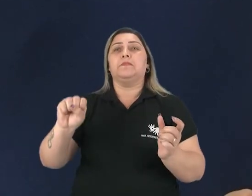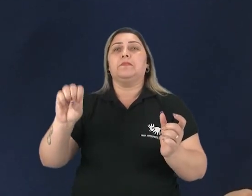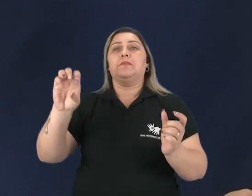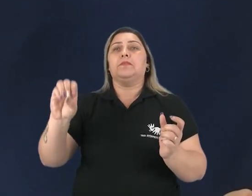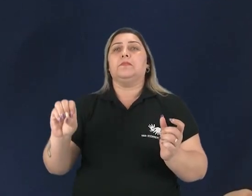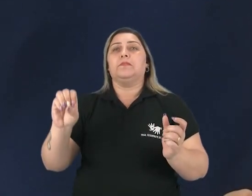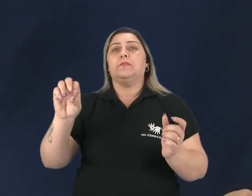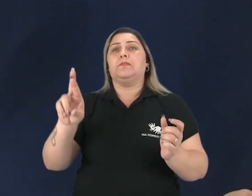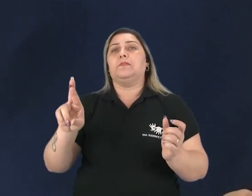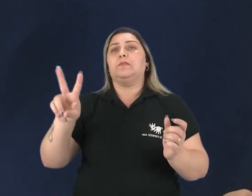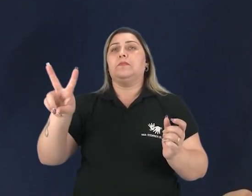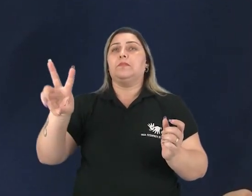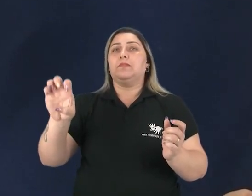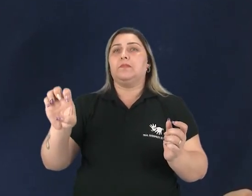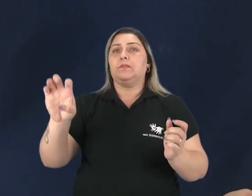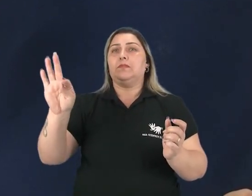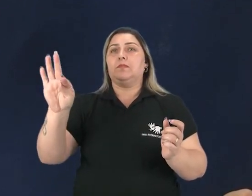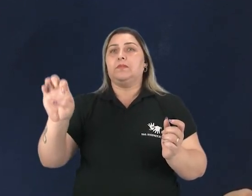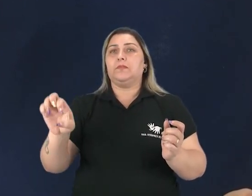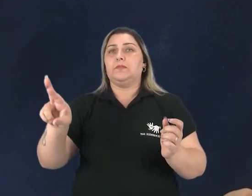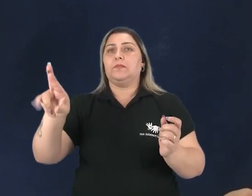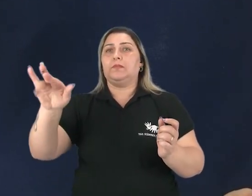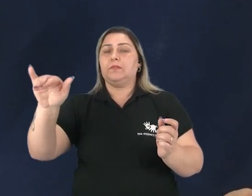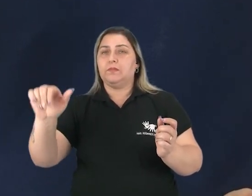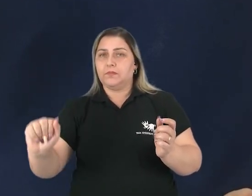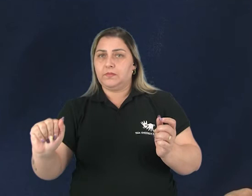Vamos ler juntinhos essa palavra?